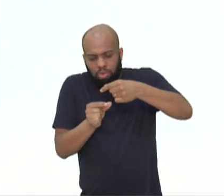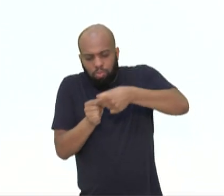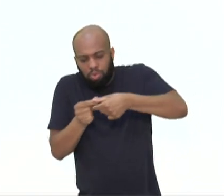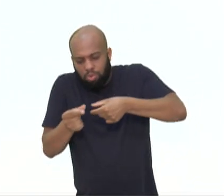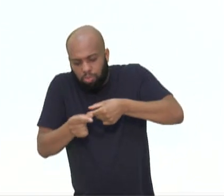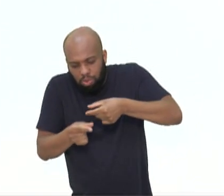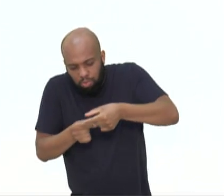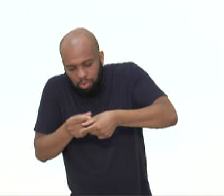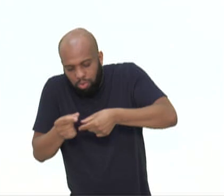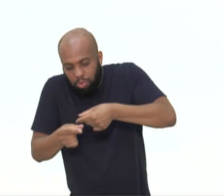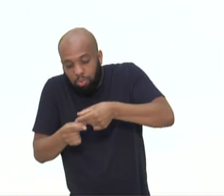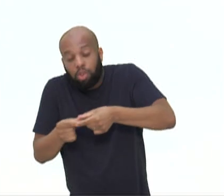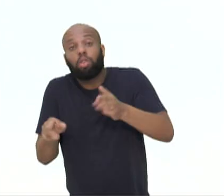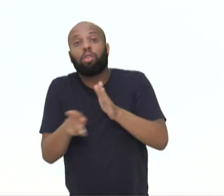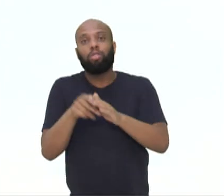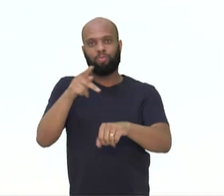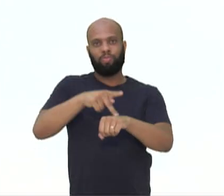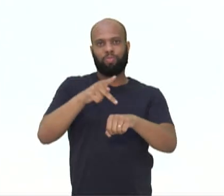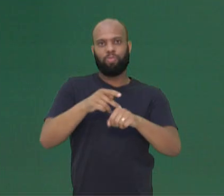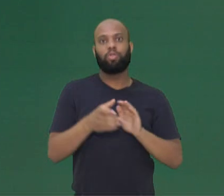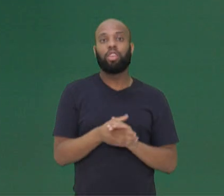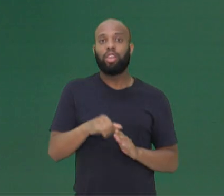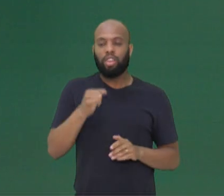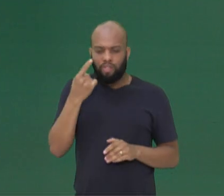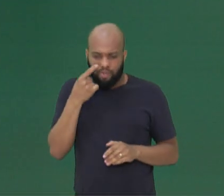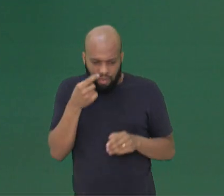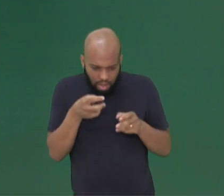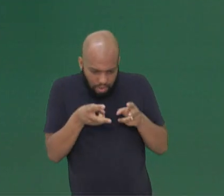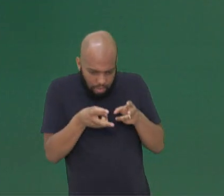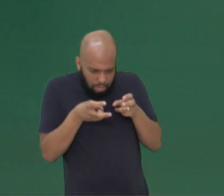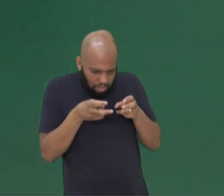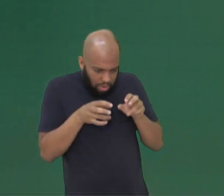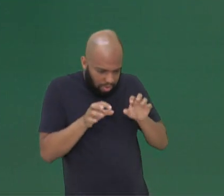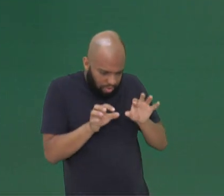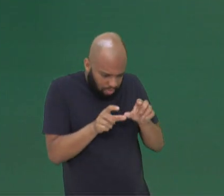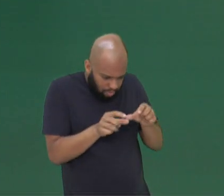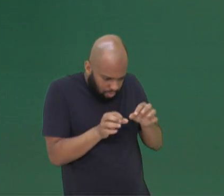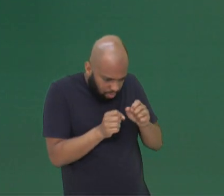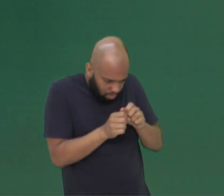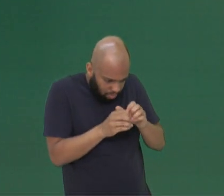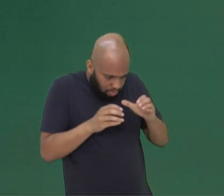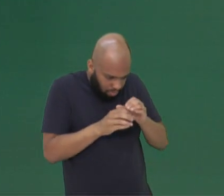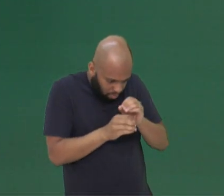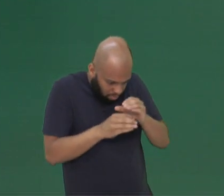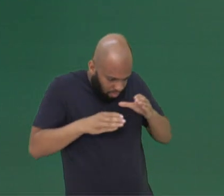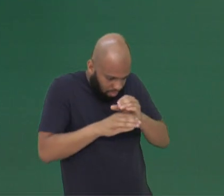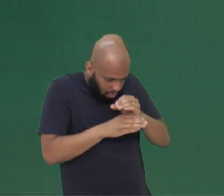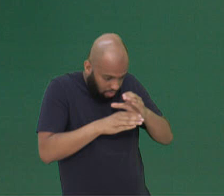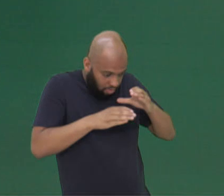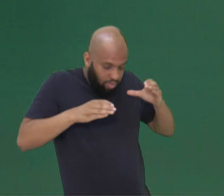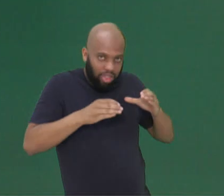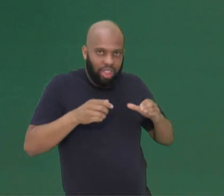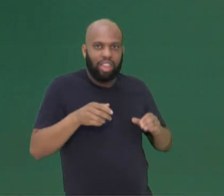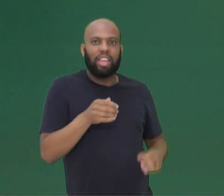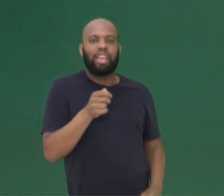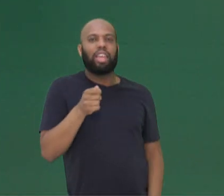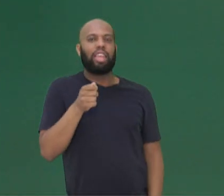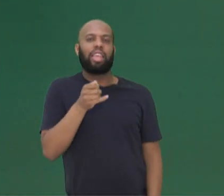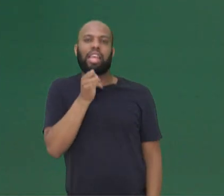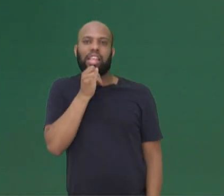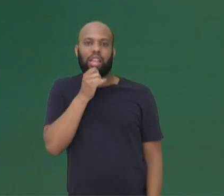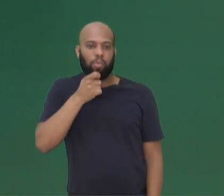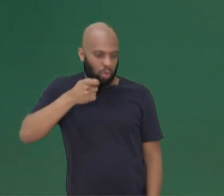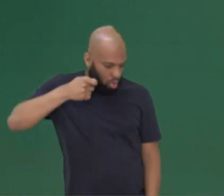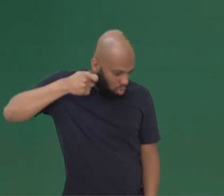Então, se a gente olhar bem próximo e ampliar isso através de alguns instrumentos, como a lupa, que a gente já conversou sobre